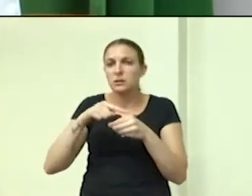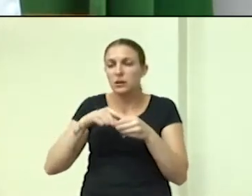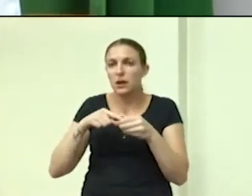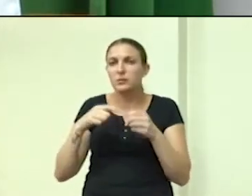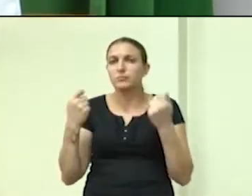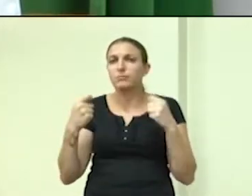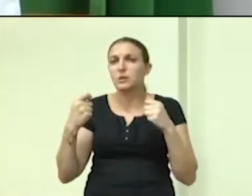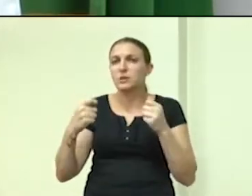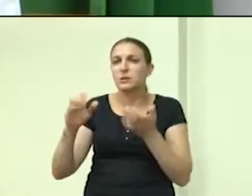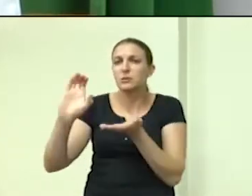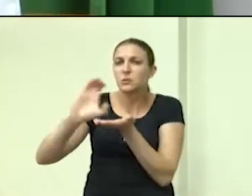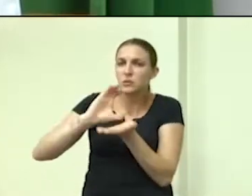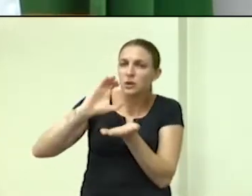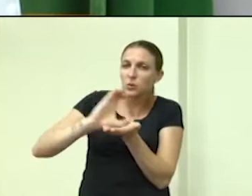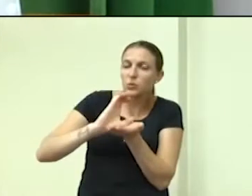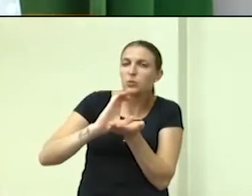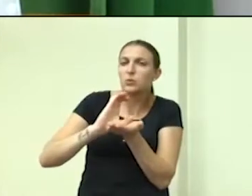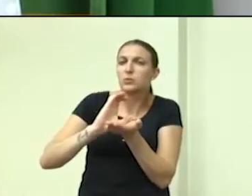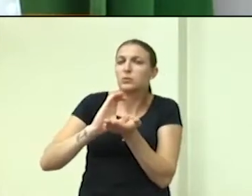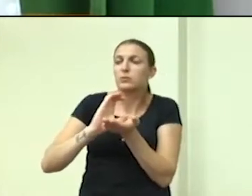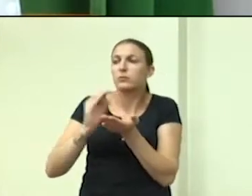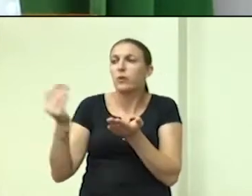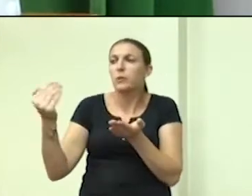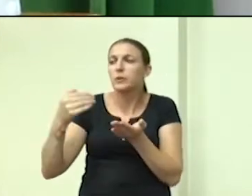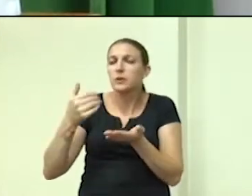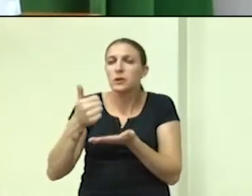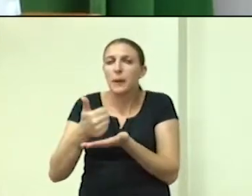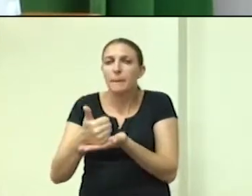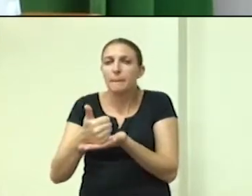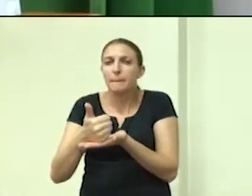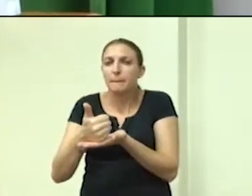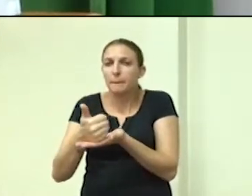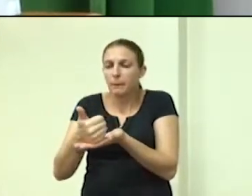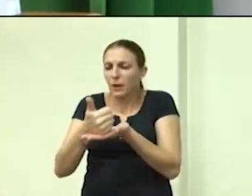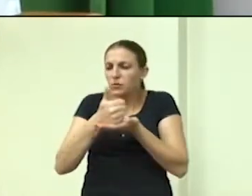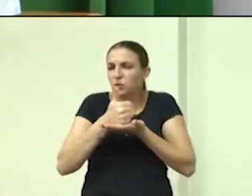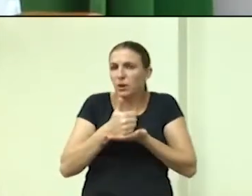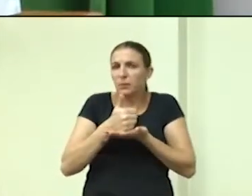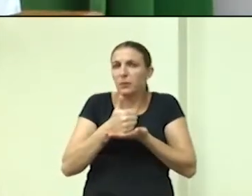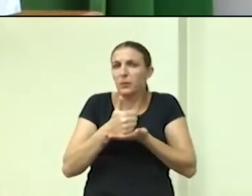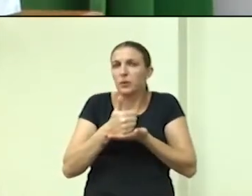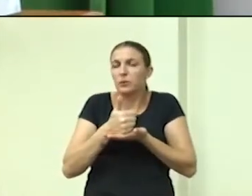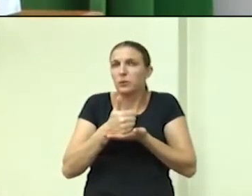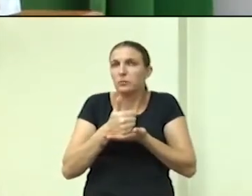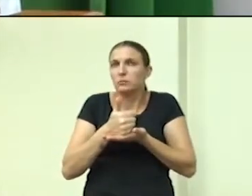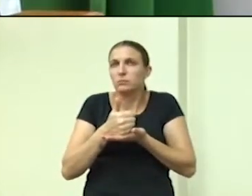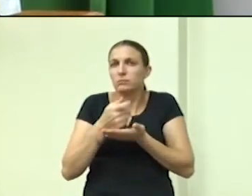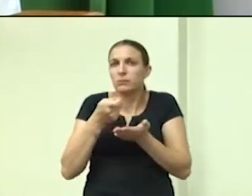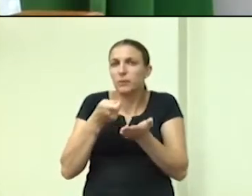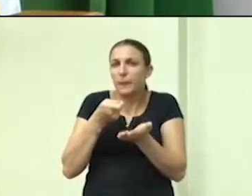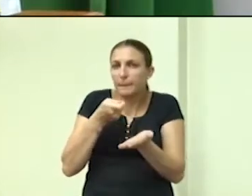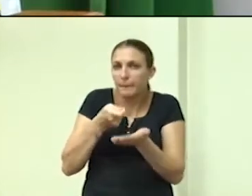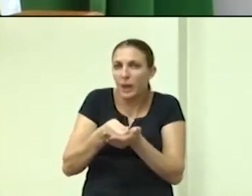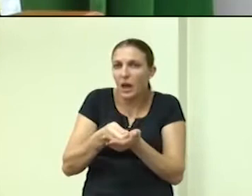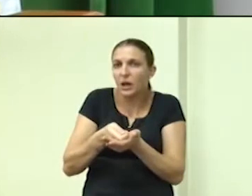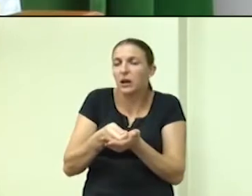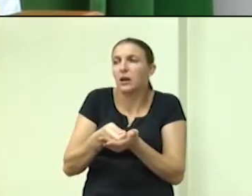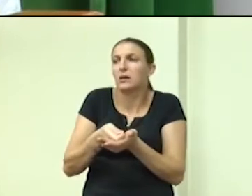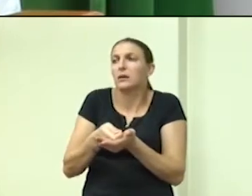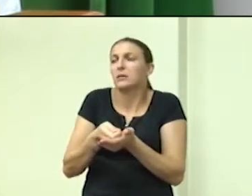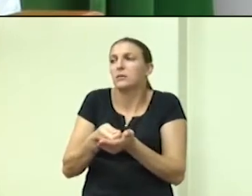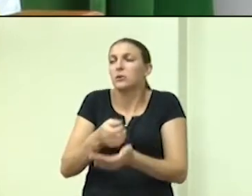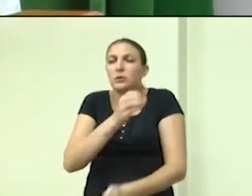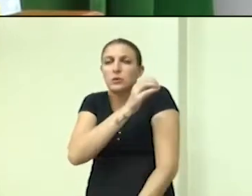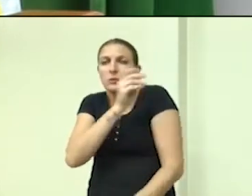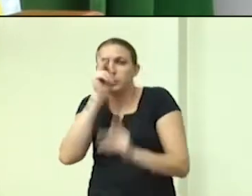solicitar o apoio financeiro para custear as despesas dos oficineiros e palestrantes do evento. Eu vou especificar aqui alguns